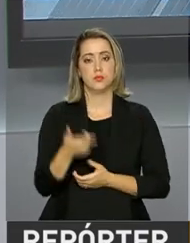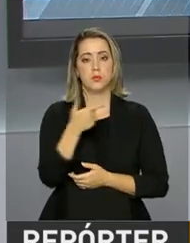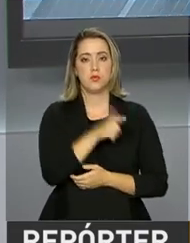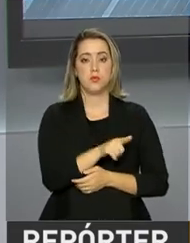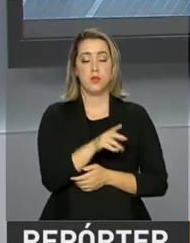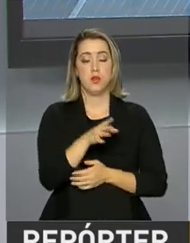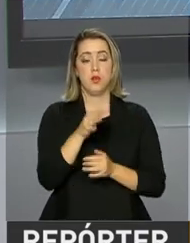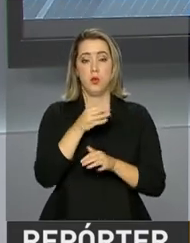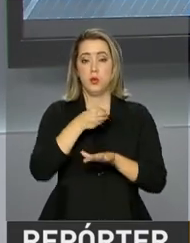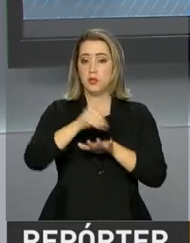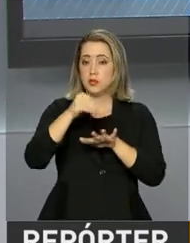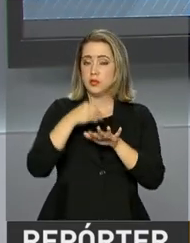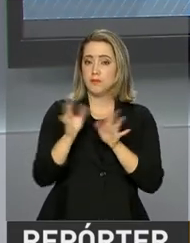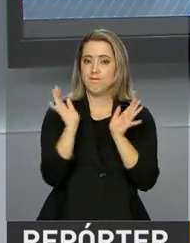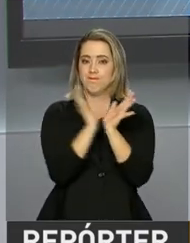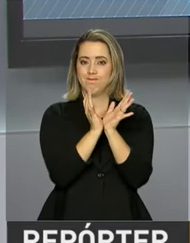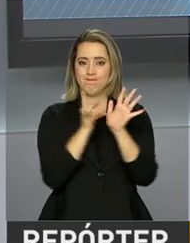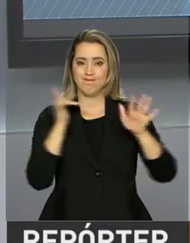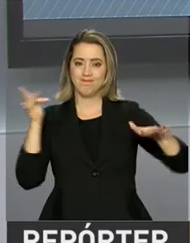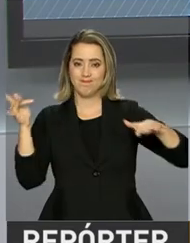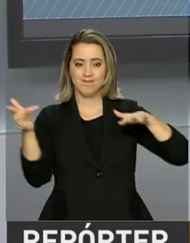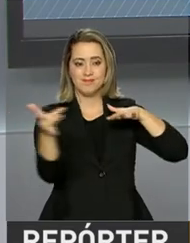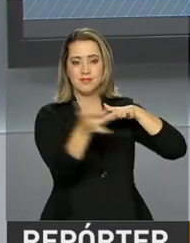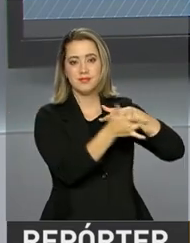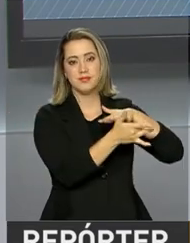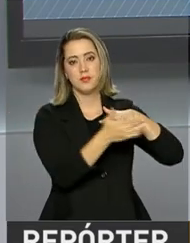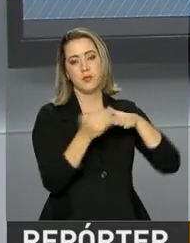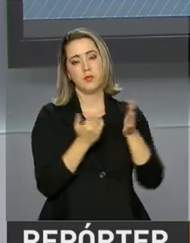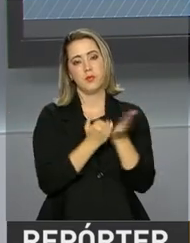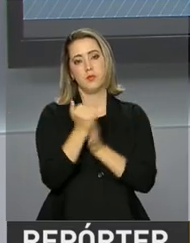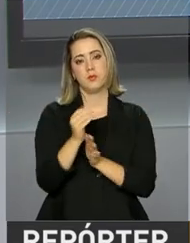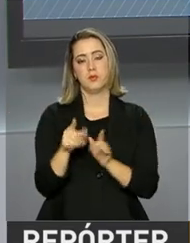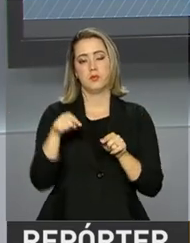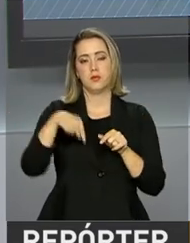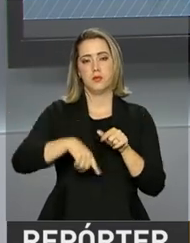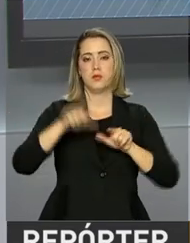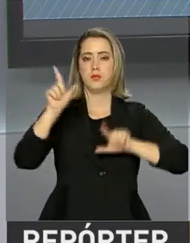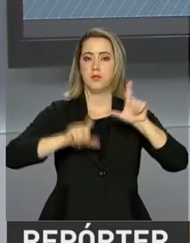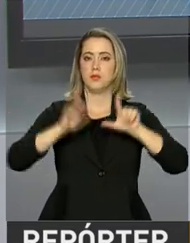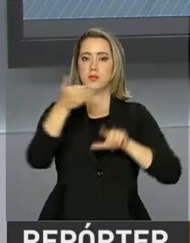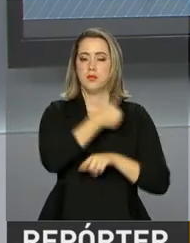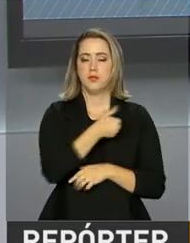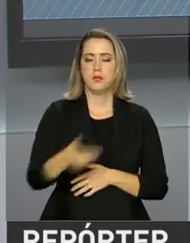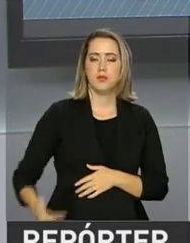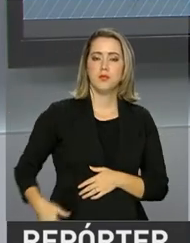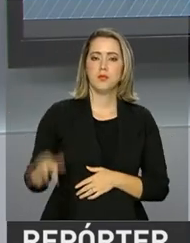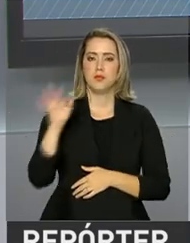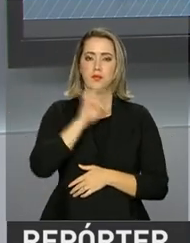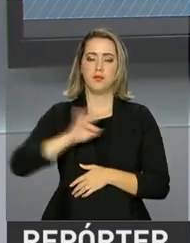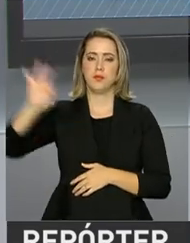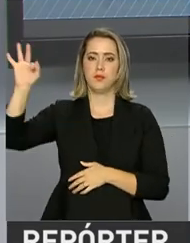Outras notícias você acompanha também em nossas redes sociais. Continue com a gente aqui na NBR,